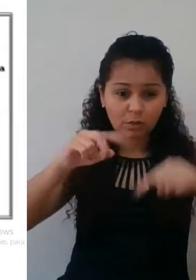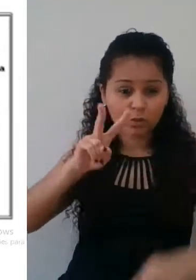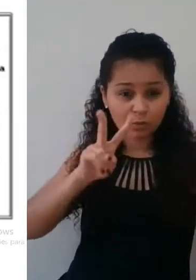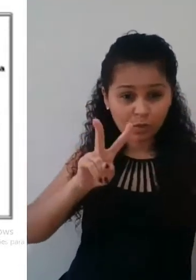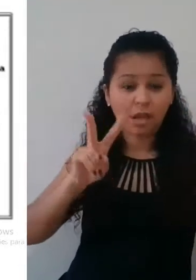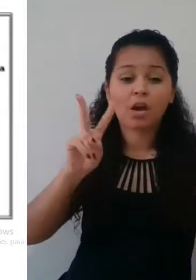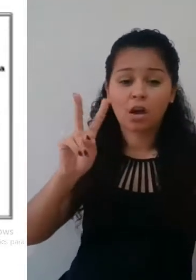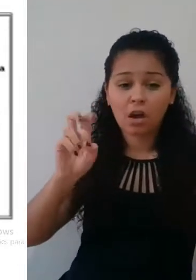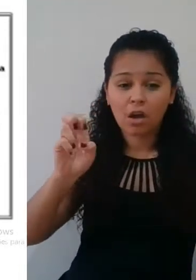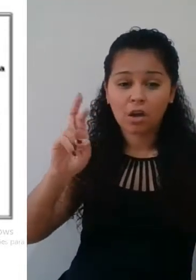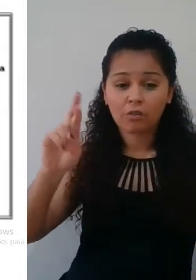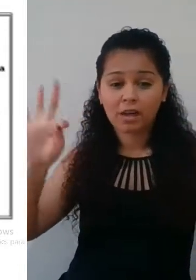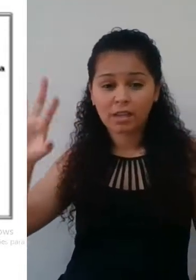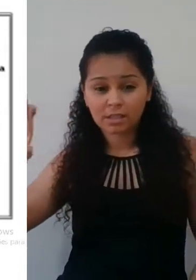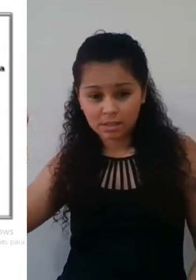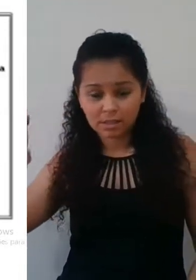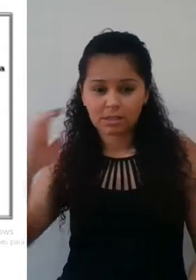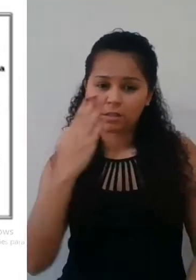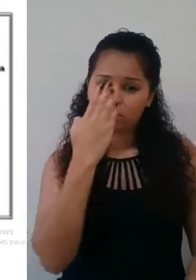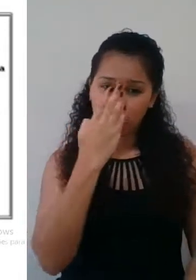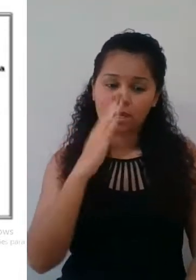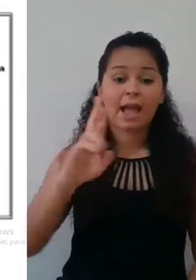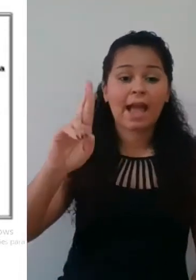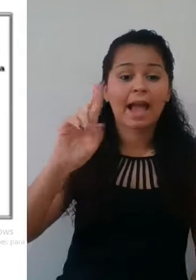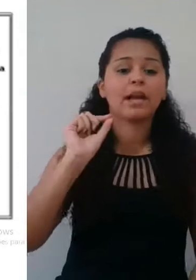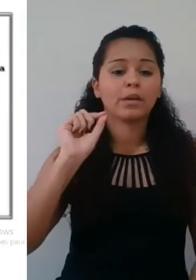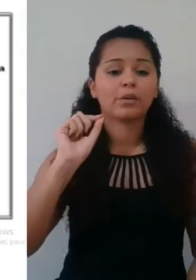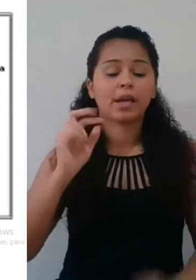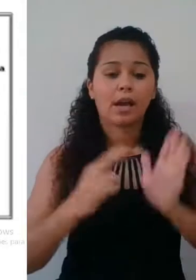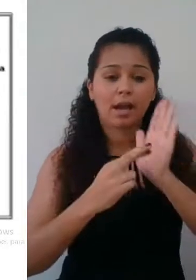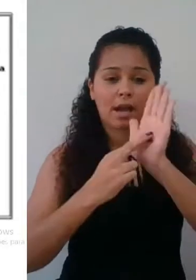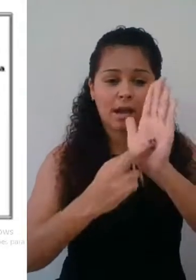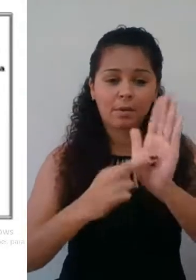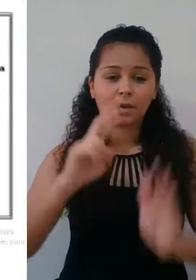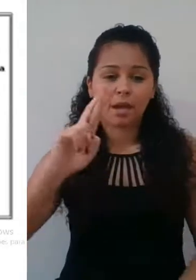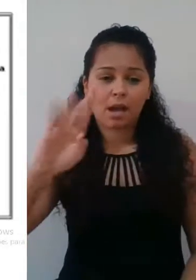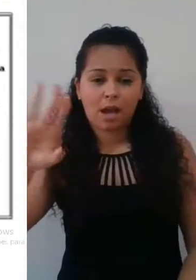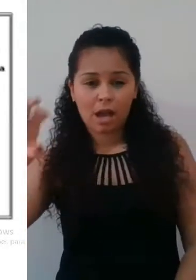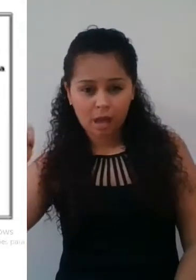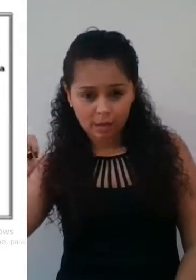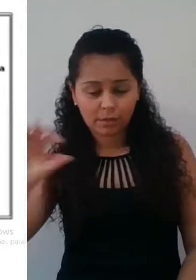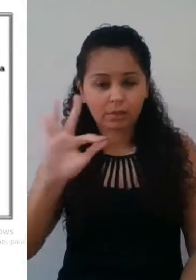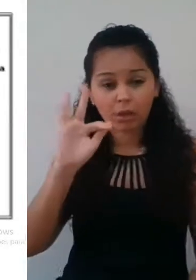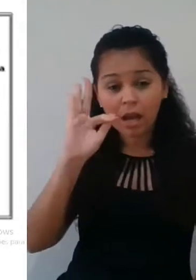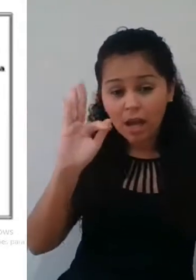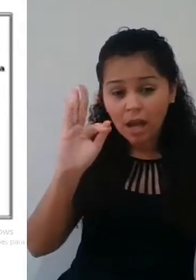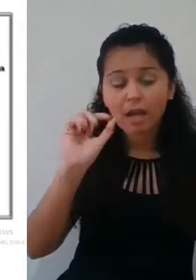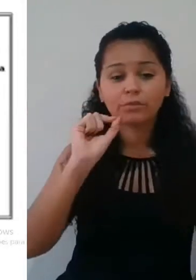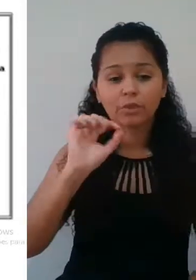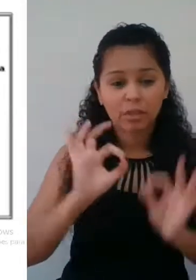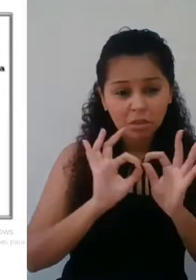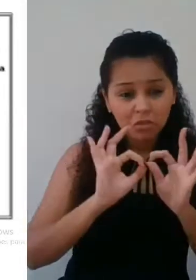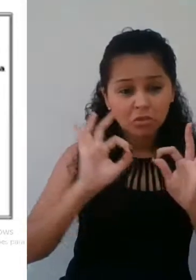é o vértice, o R é o raio de curvatura do espelho, e o Fzinho é a distância